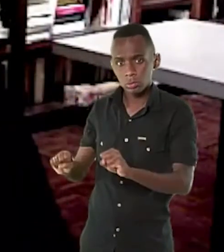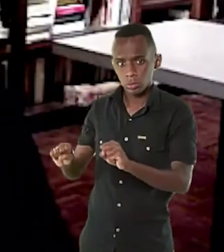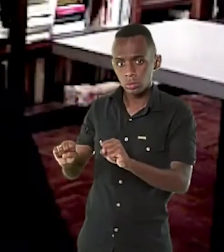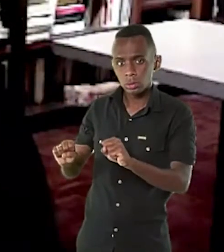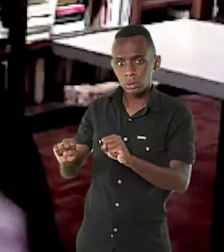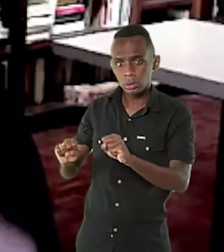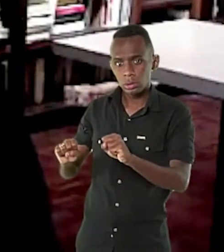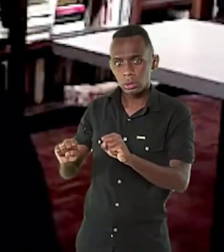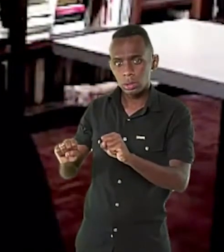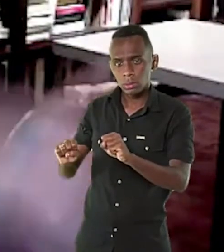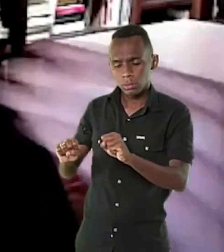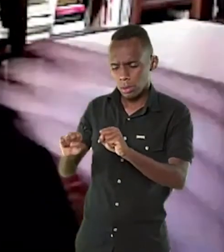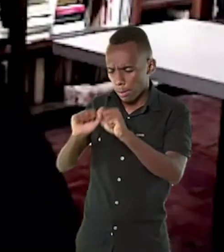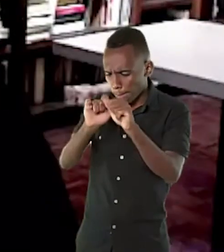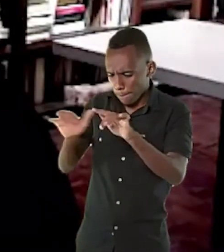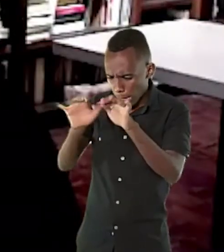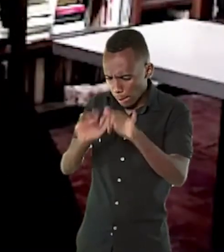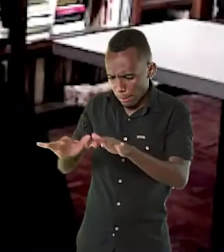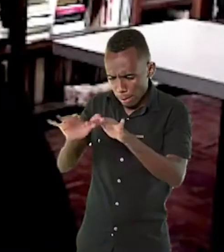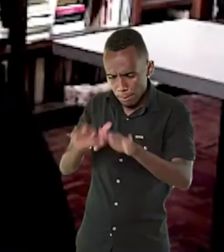tem gerado,